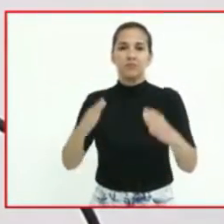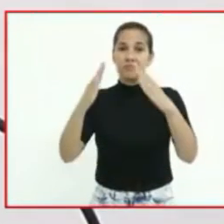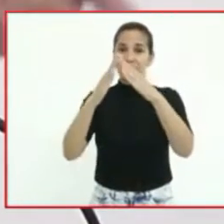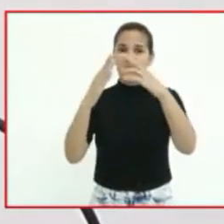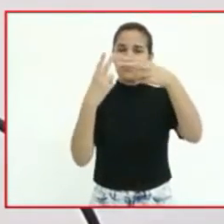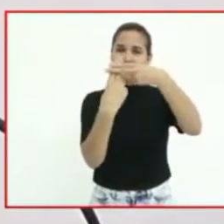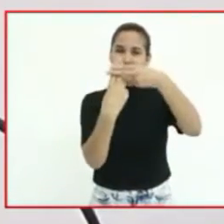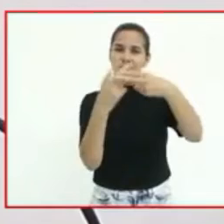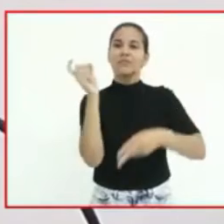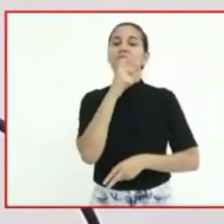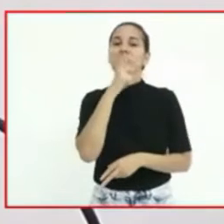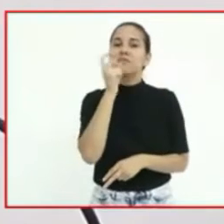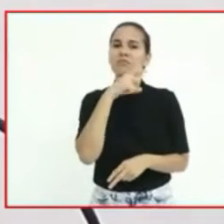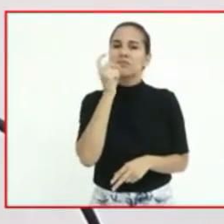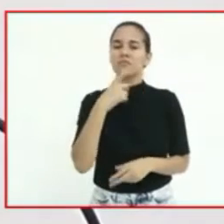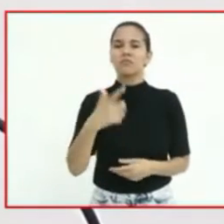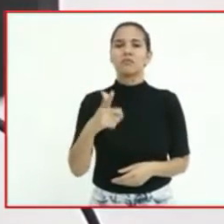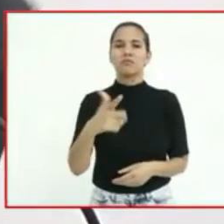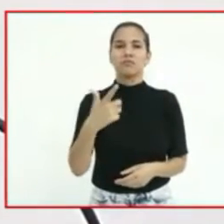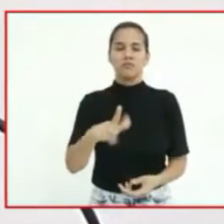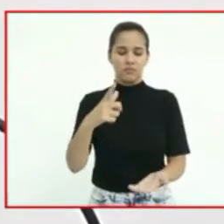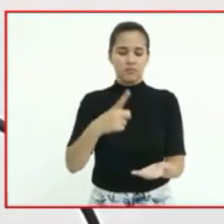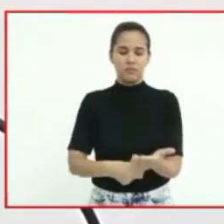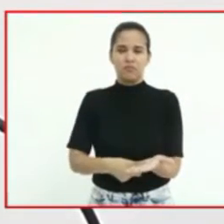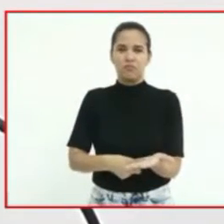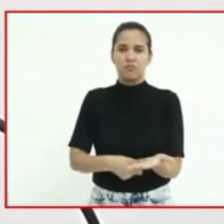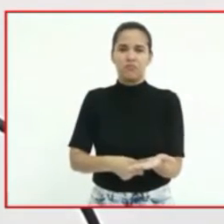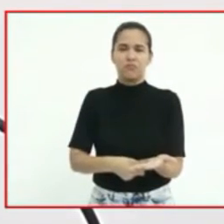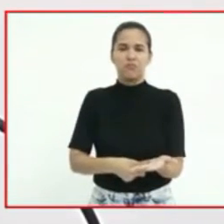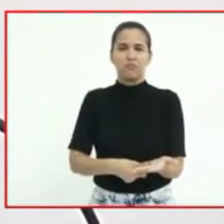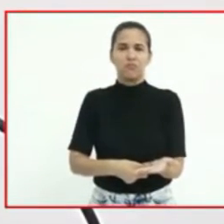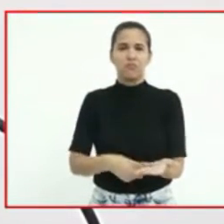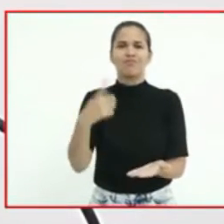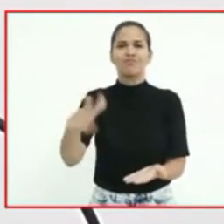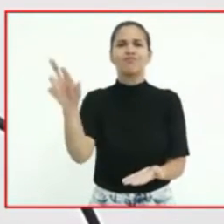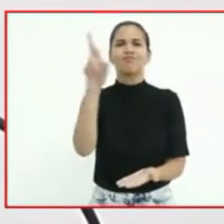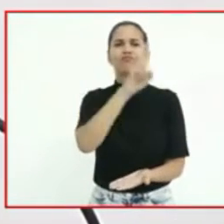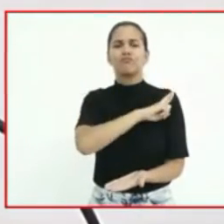Incompetente, mentirosa. É isso que ela é.